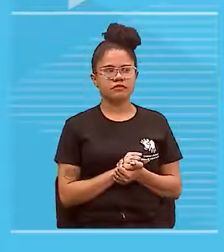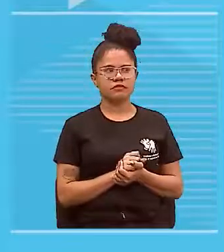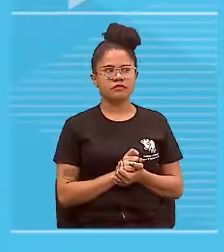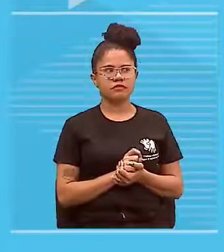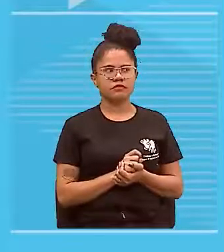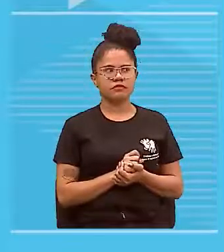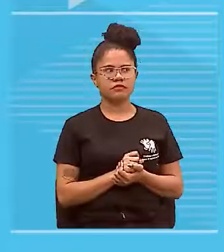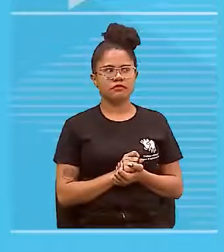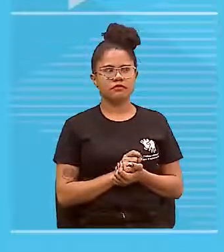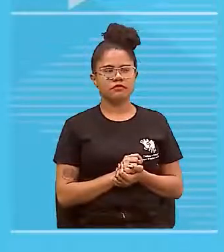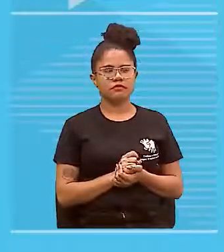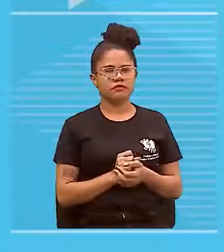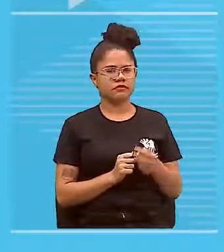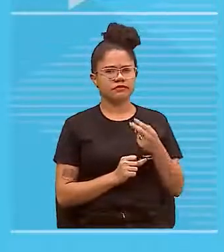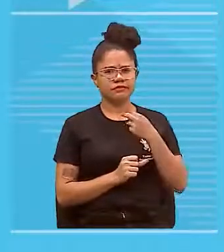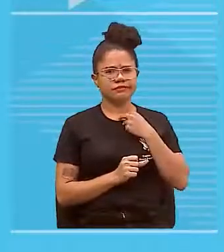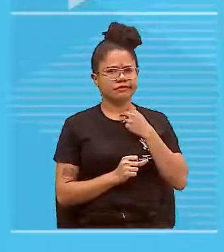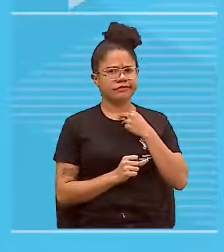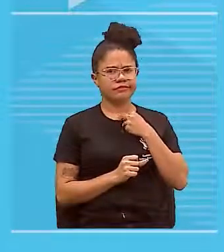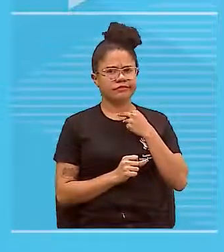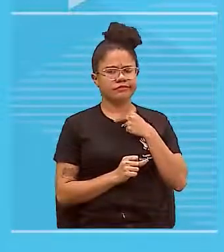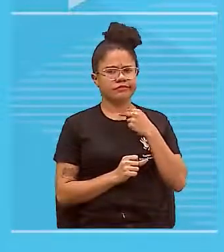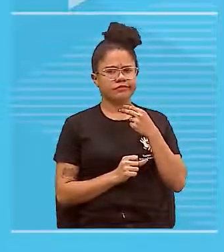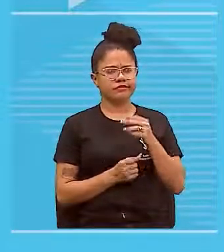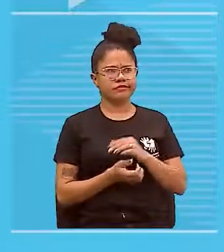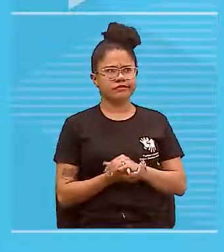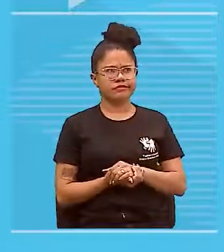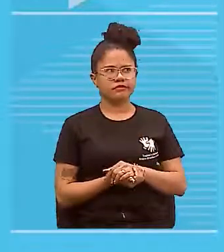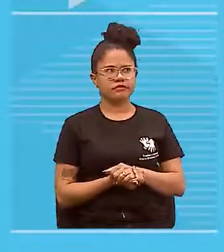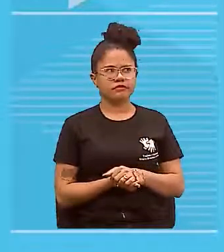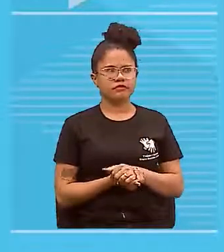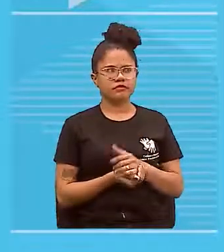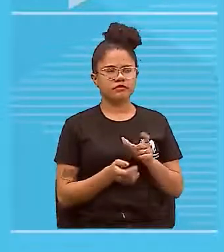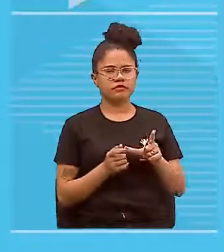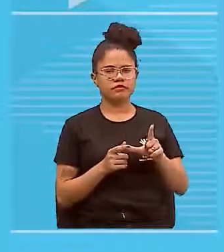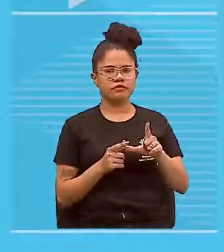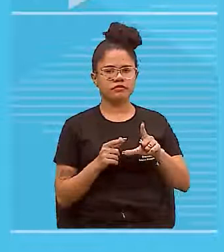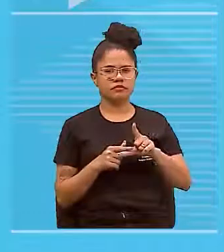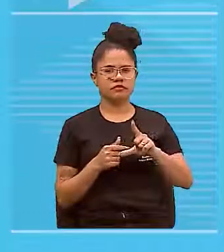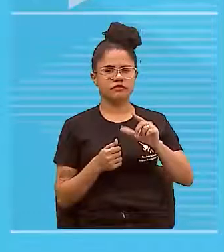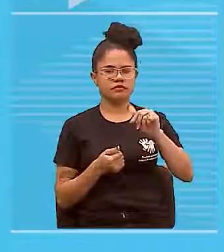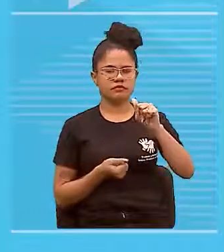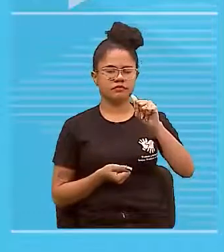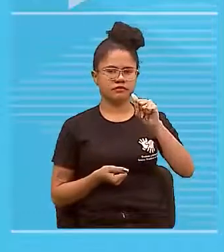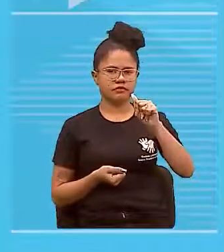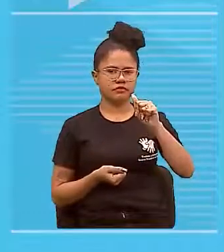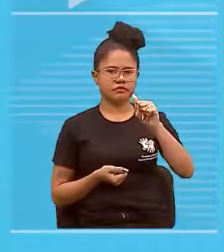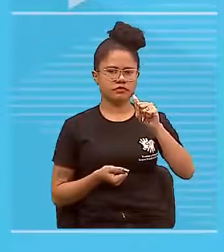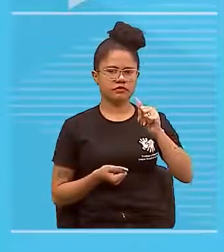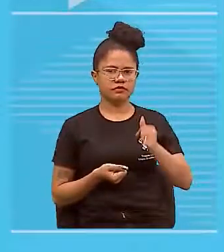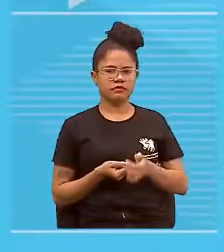quer que não se pode dizer critica a dependência do homem